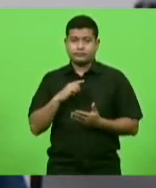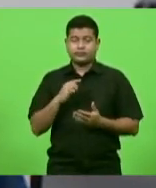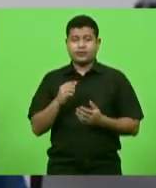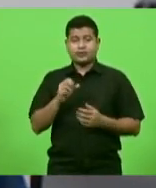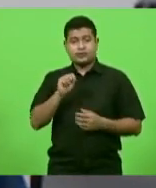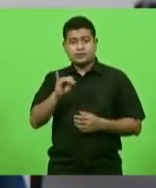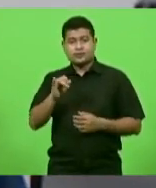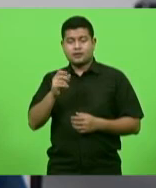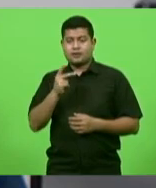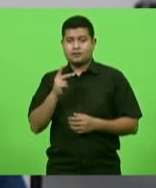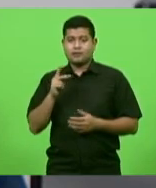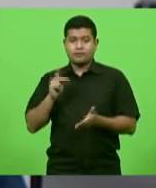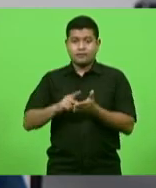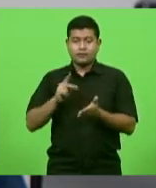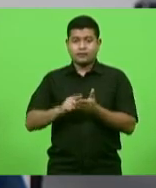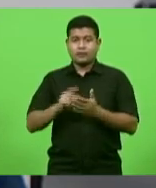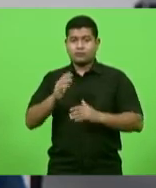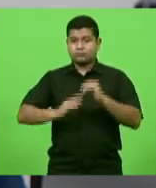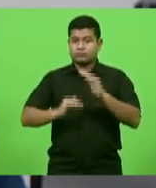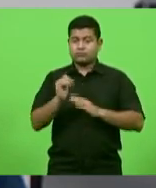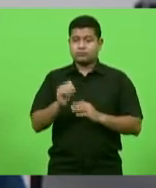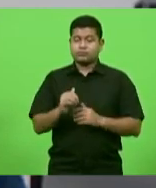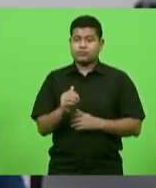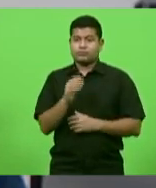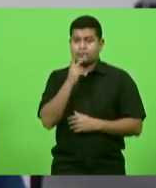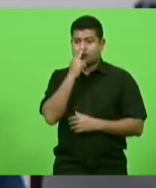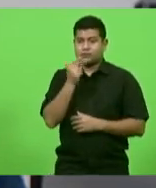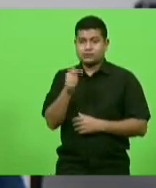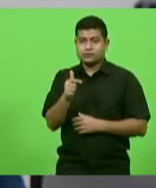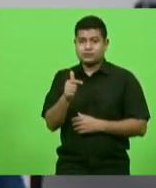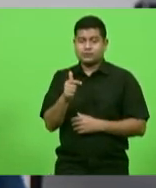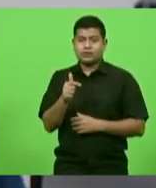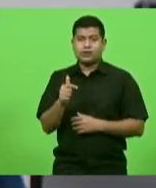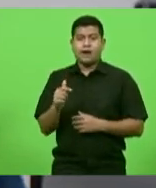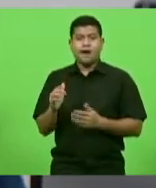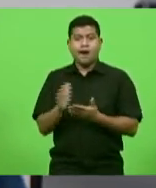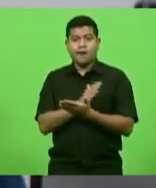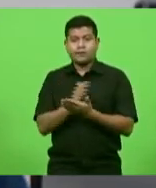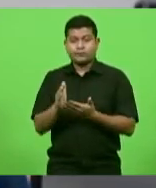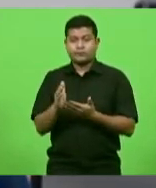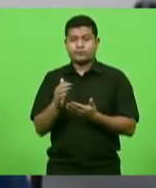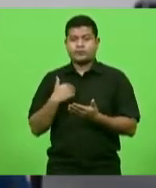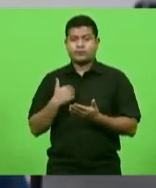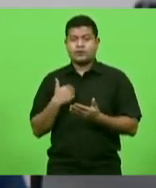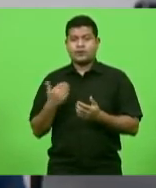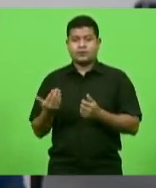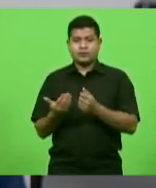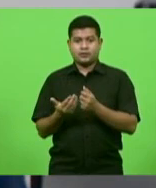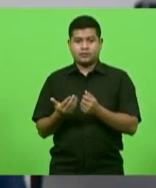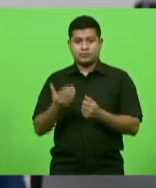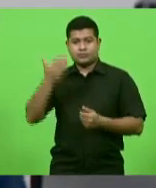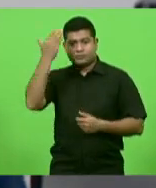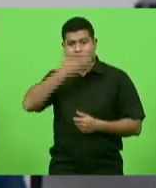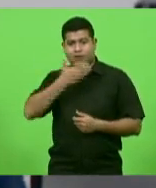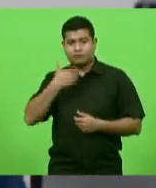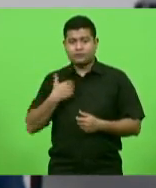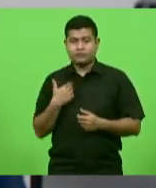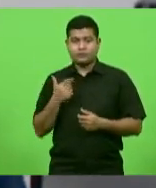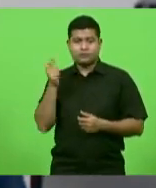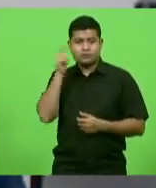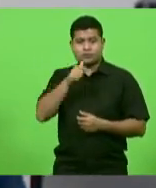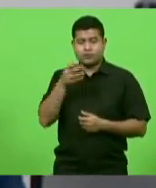não se exija a certeza para a caracterização da justa causa bastante os elementos de informação colhidos na fase de investigação